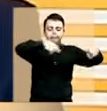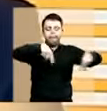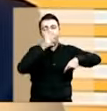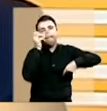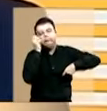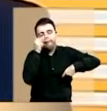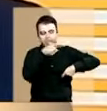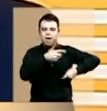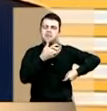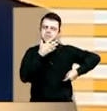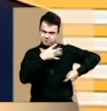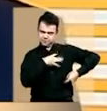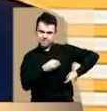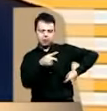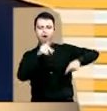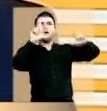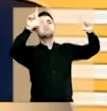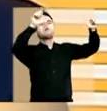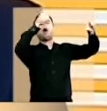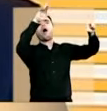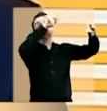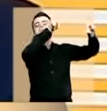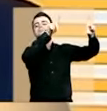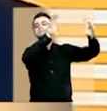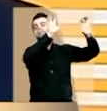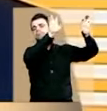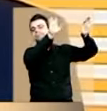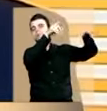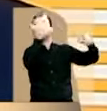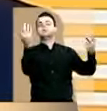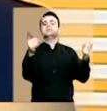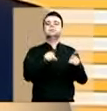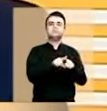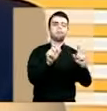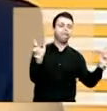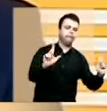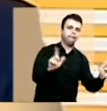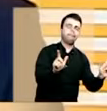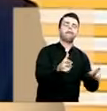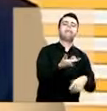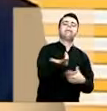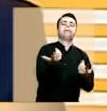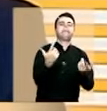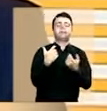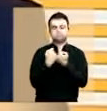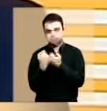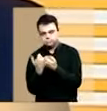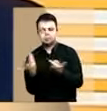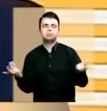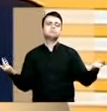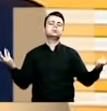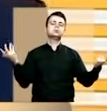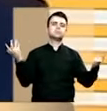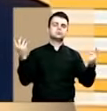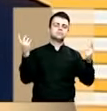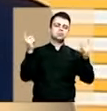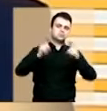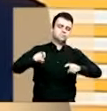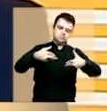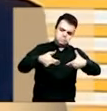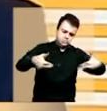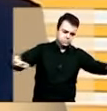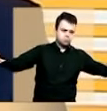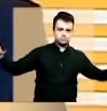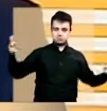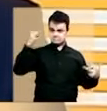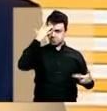no quarto do filho, né? O televisor que fica ligado, o videogame, tantos outros aparelhos eletrodomésticos que fica ligado e a pessoa tinha